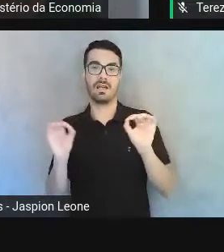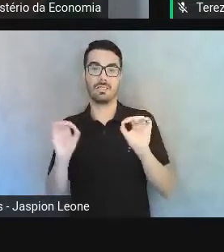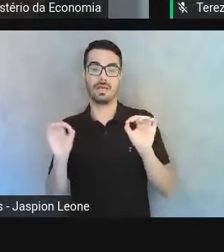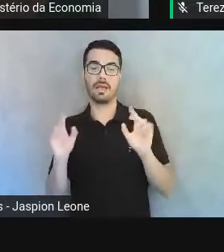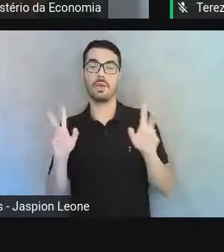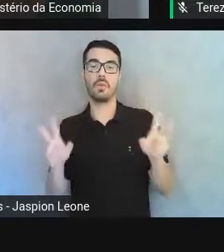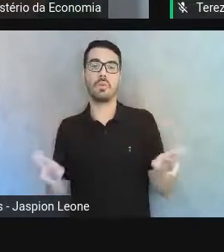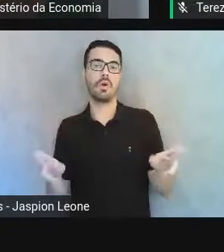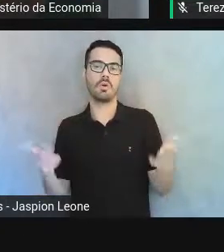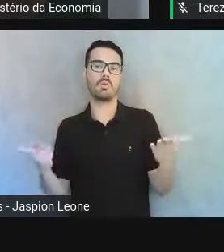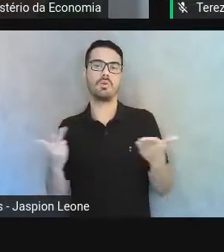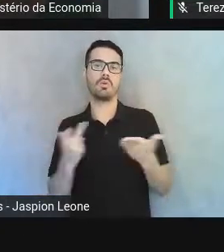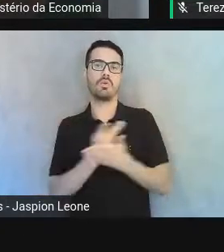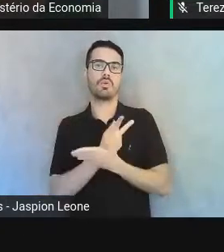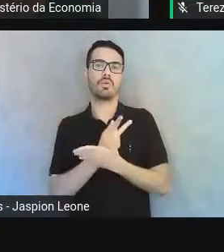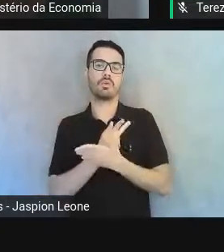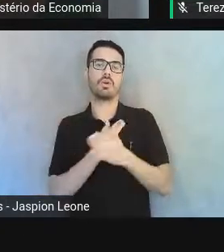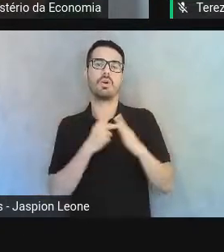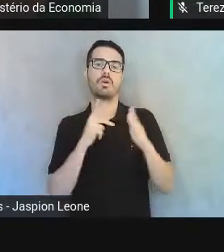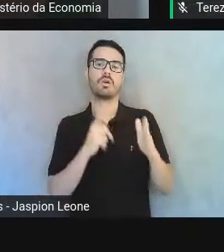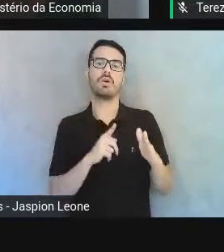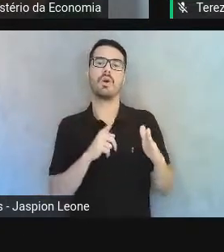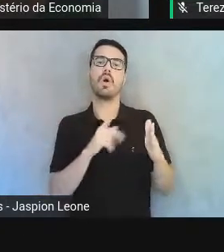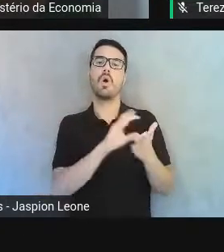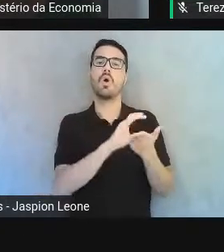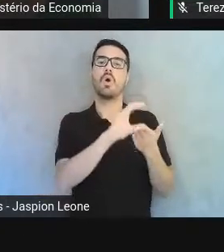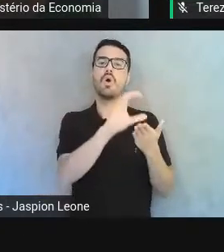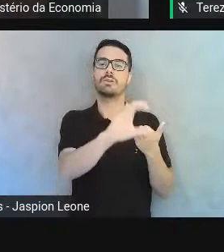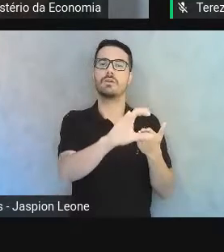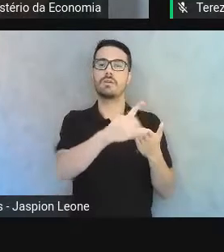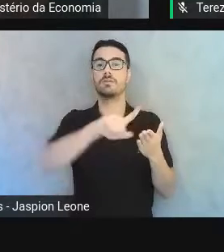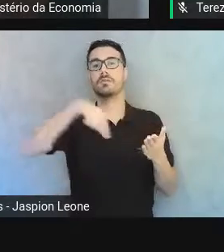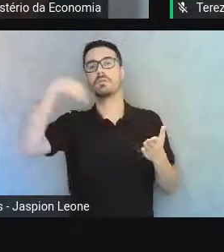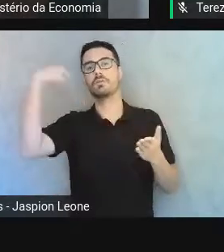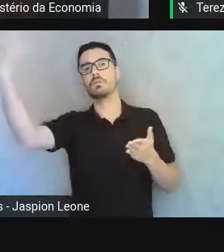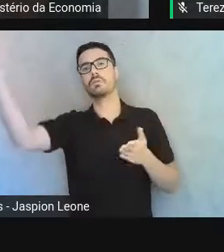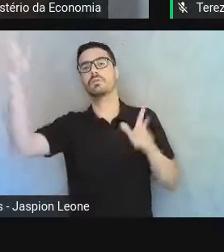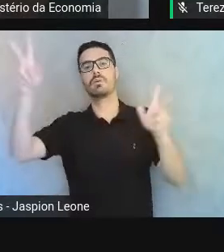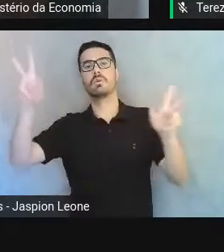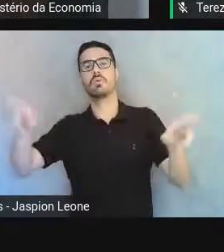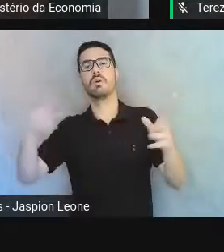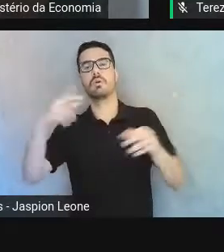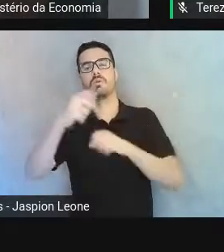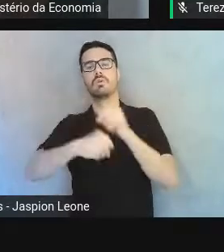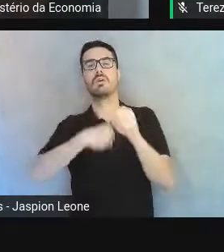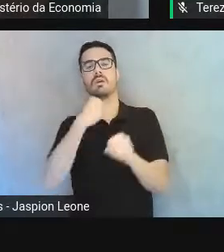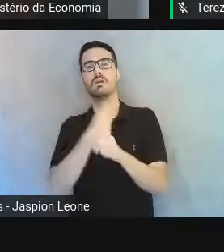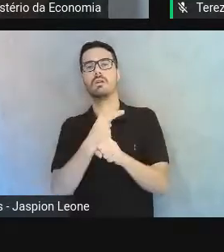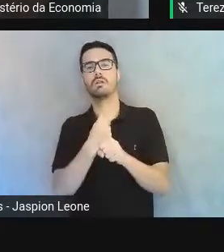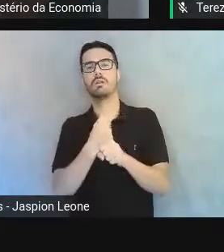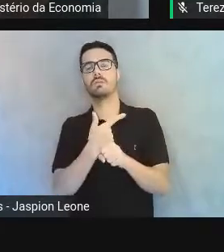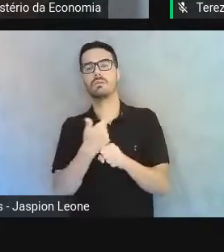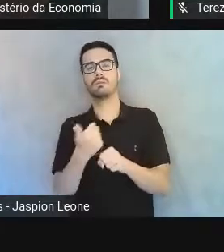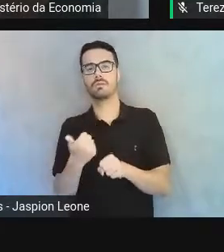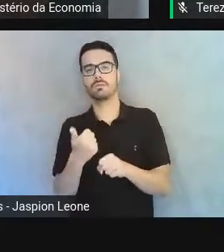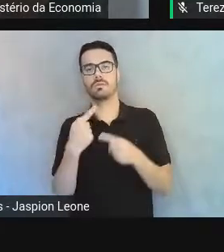similar ao orçamento de guerra para 2021. Isso tem muito a ver com a existência do teto de